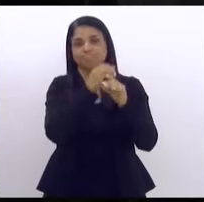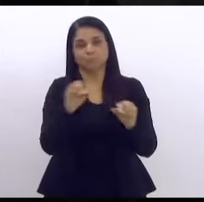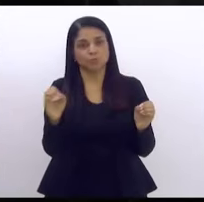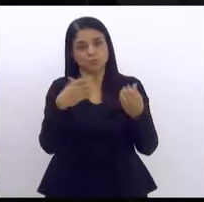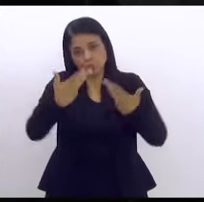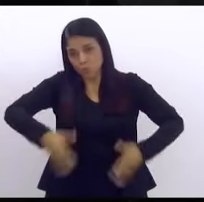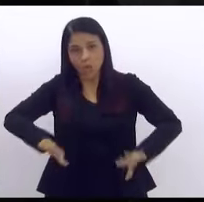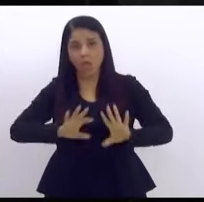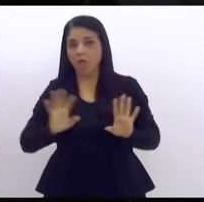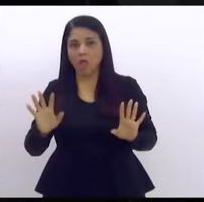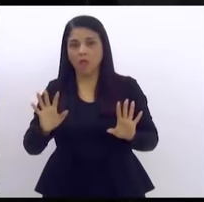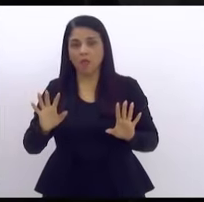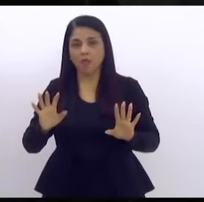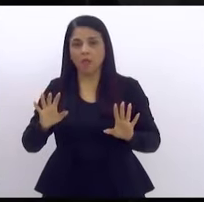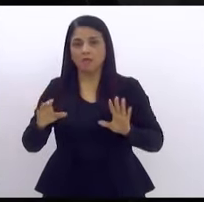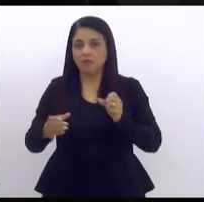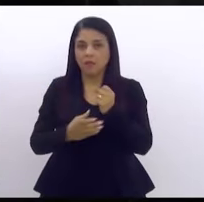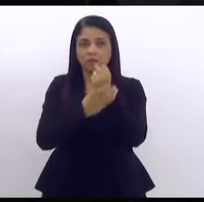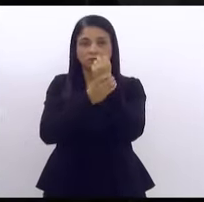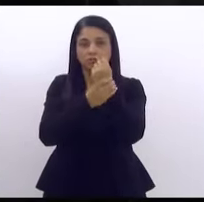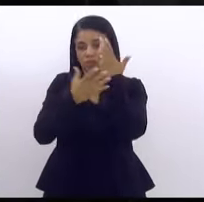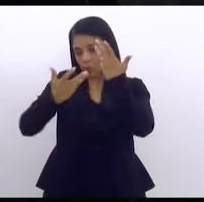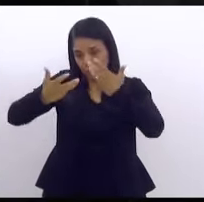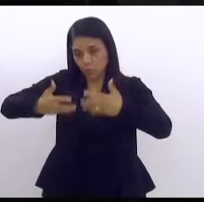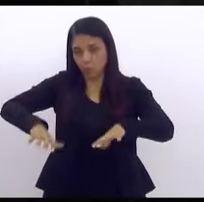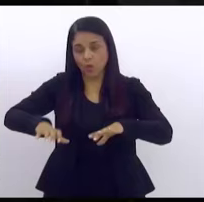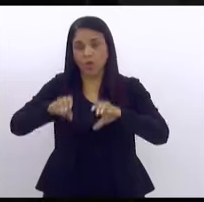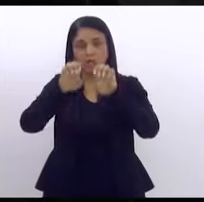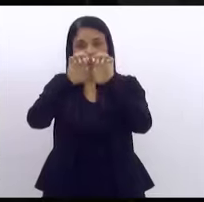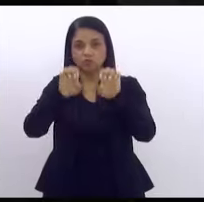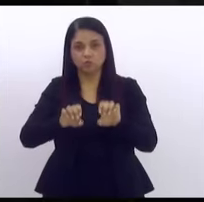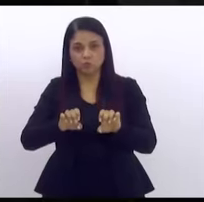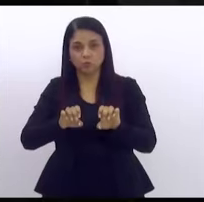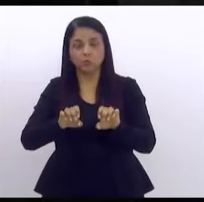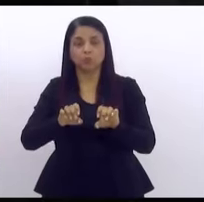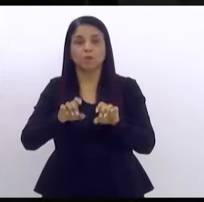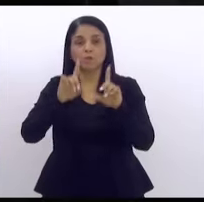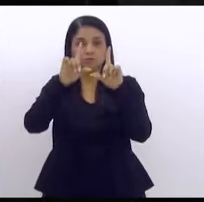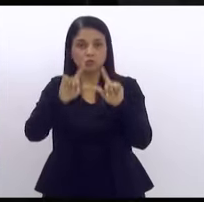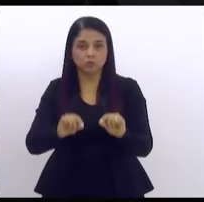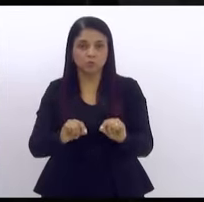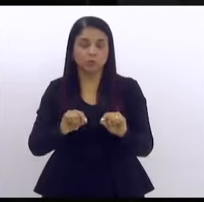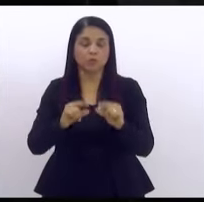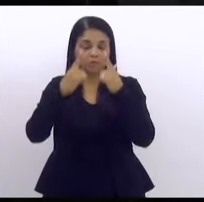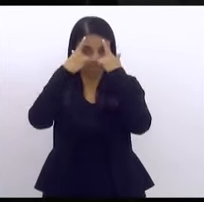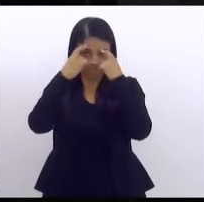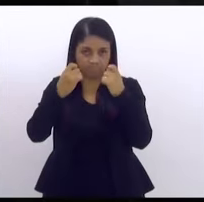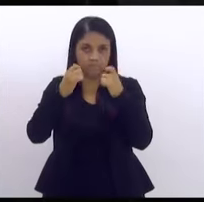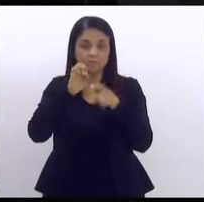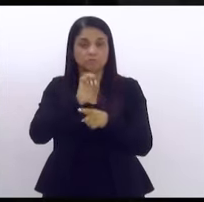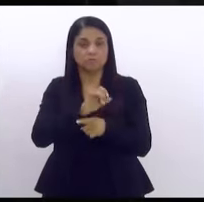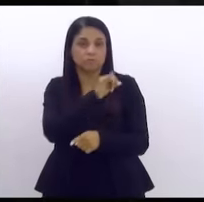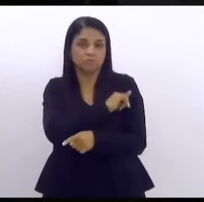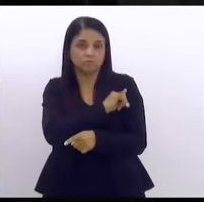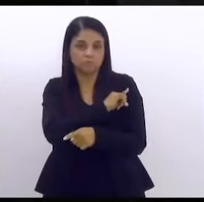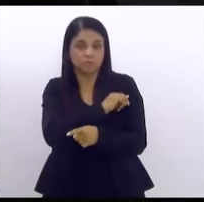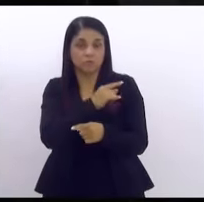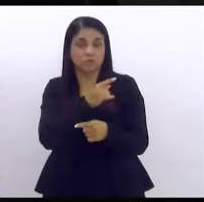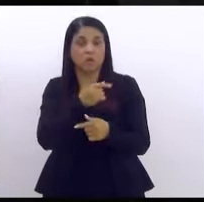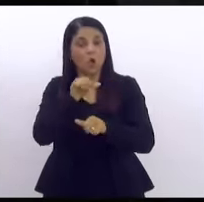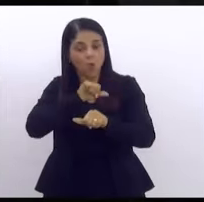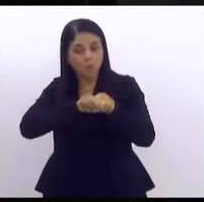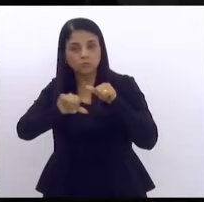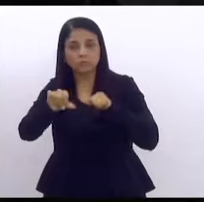Não quer que dê garantia de infraestrutura para a redução da violência no Estado do Rio de Janeiro. Pelo contrário,